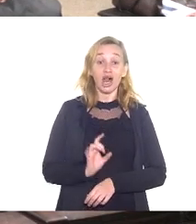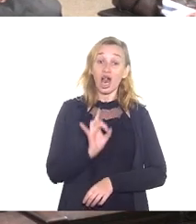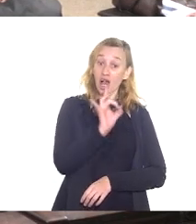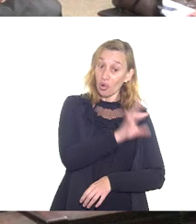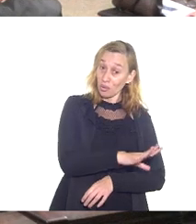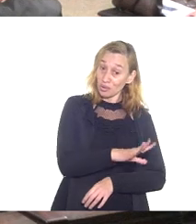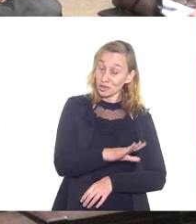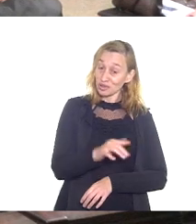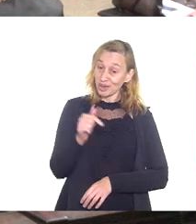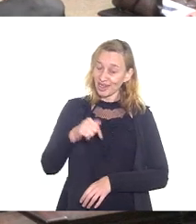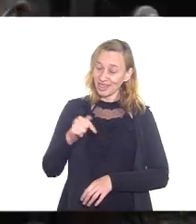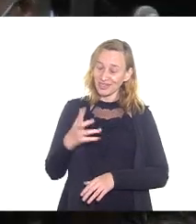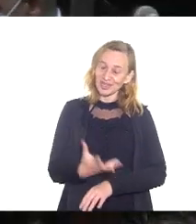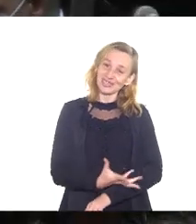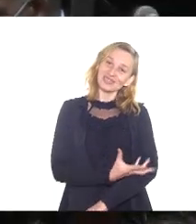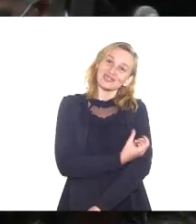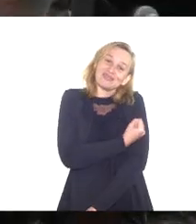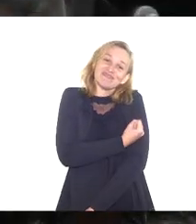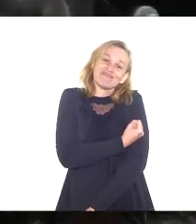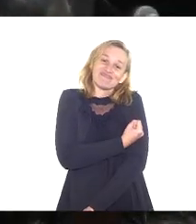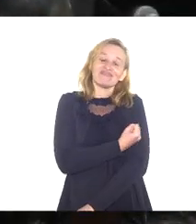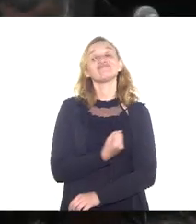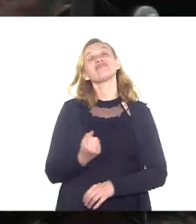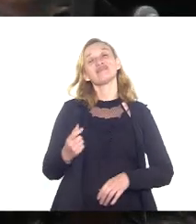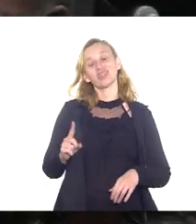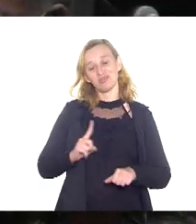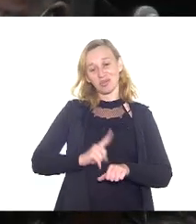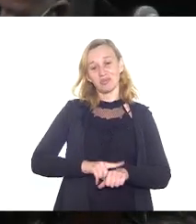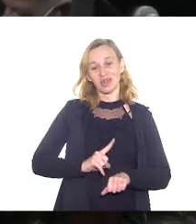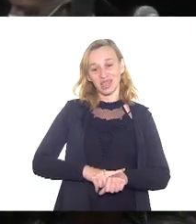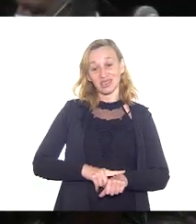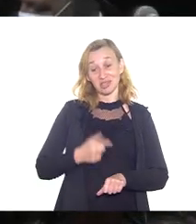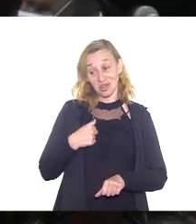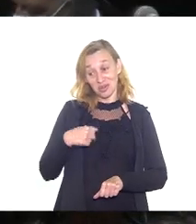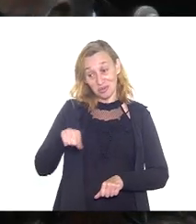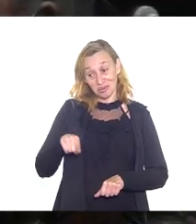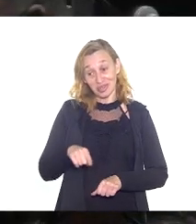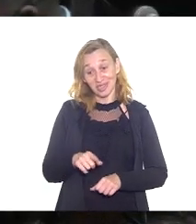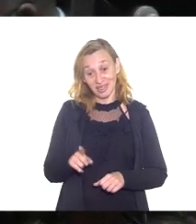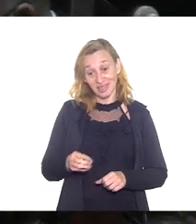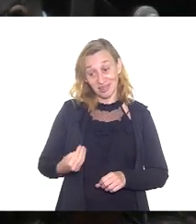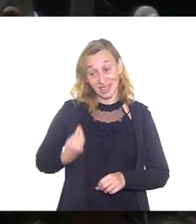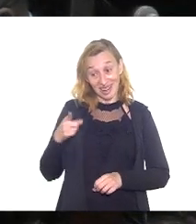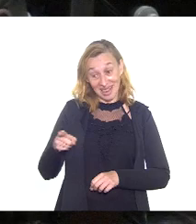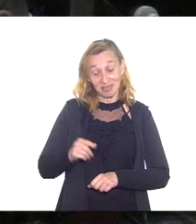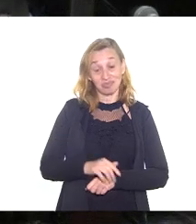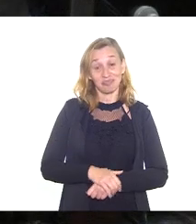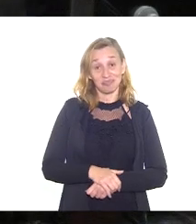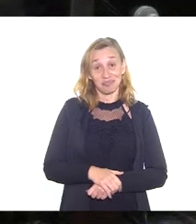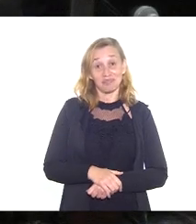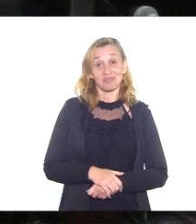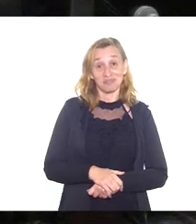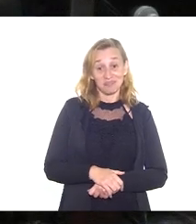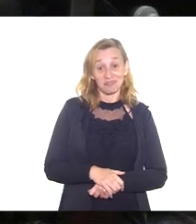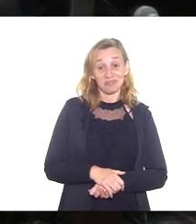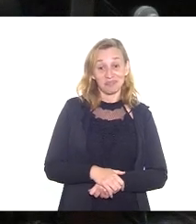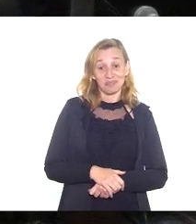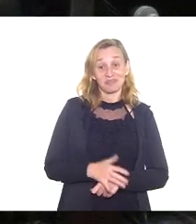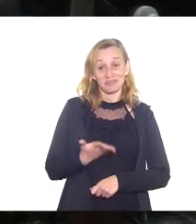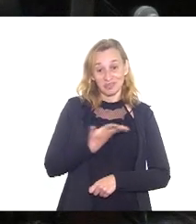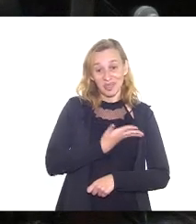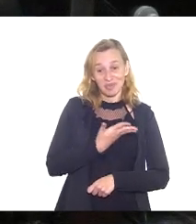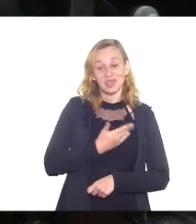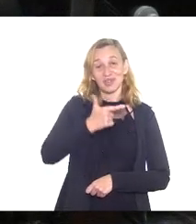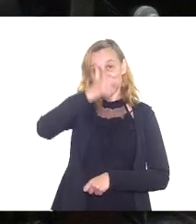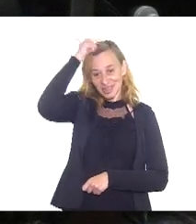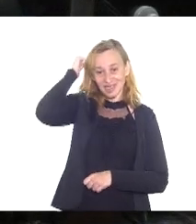Palácio Tiradentes, foi emocionante, até o momento que participei. E o nosso amigo Luiz